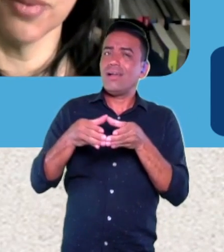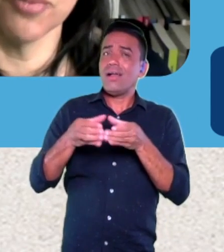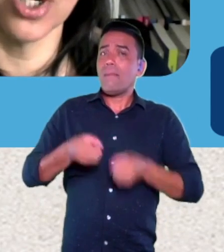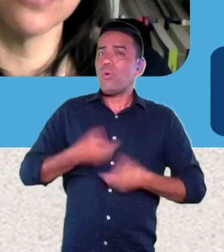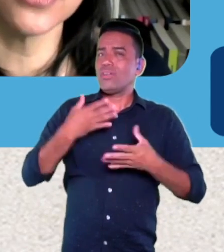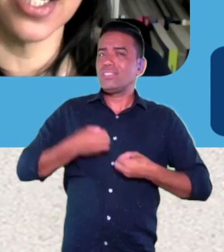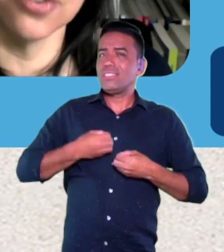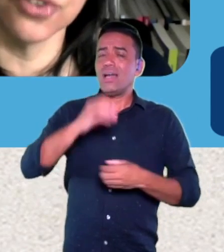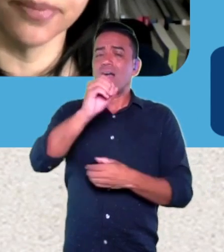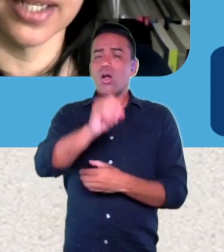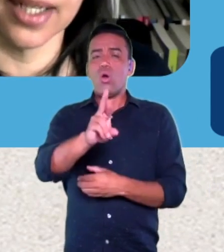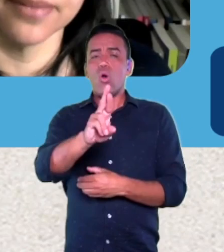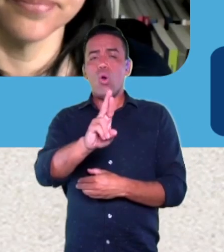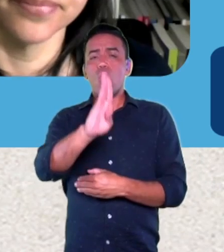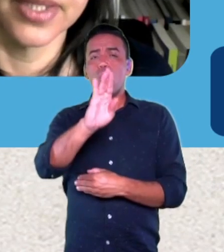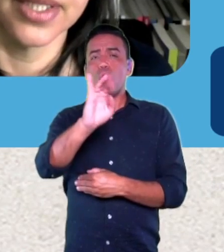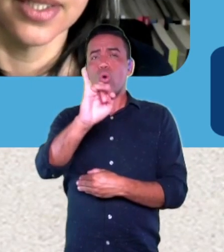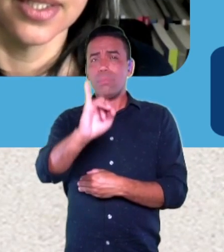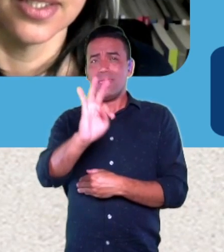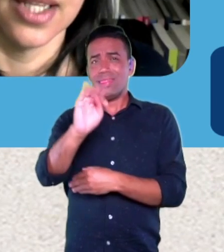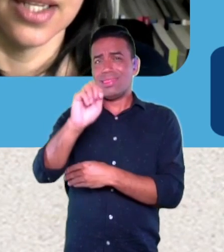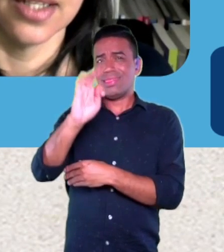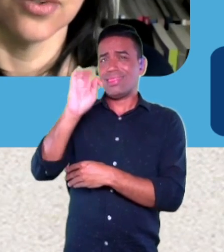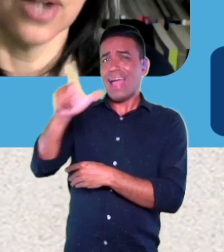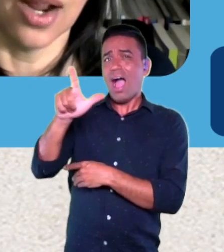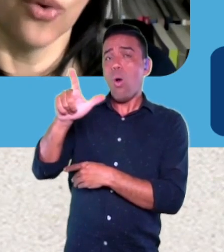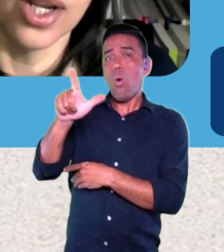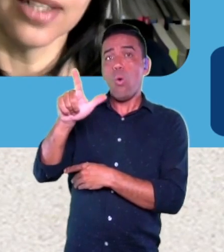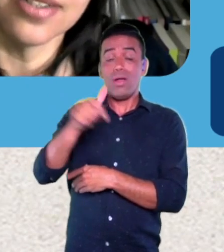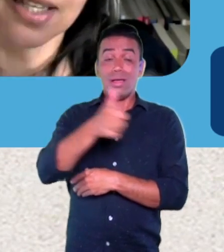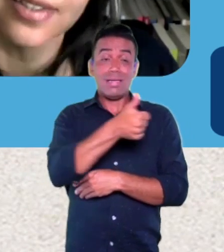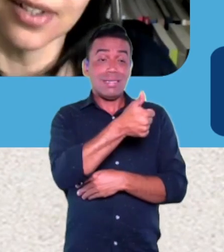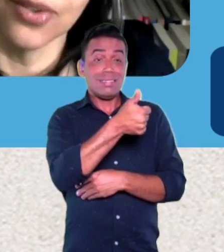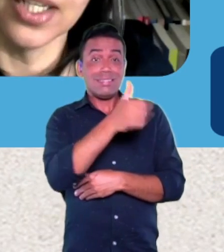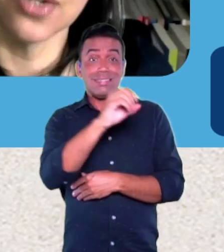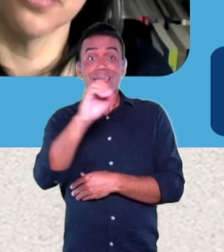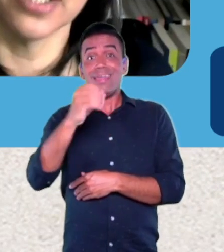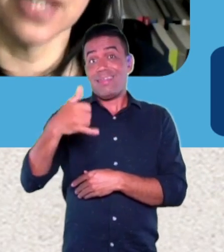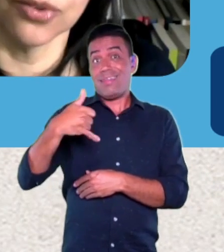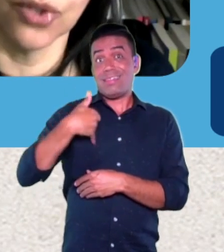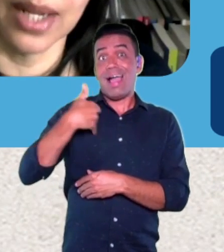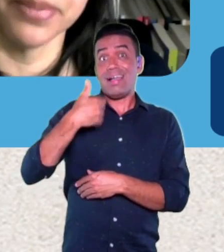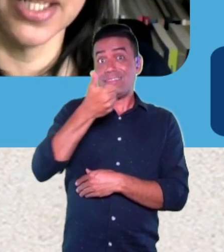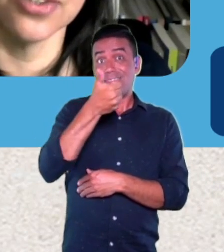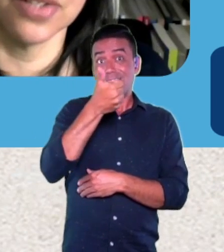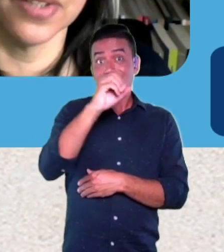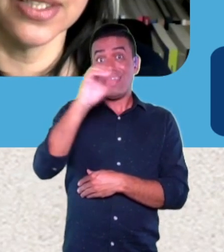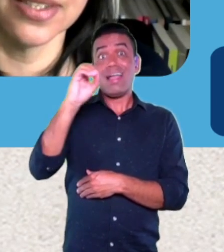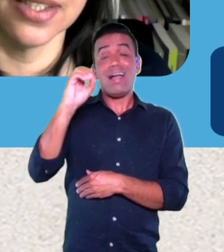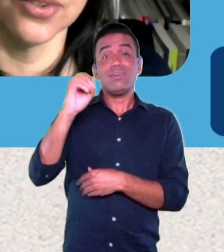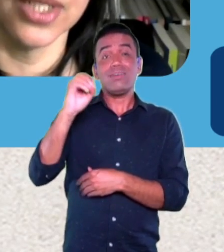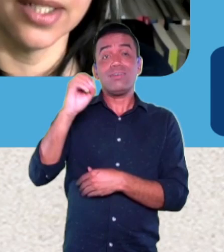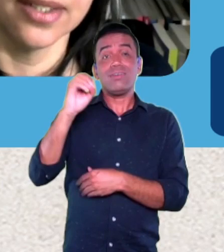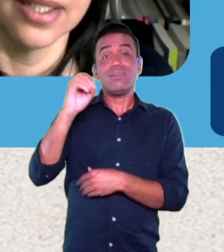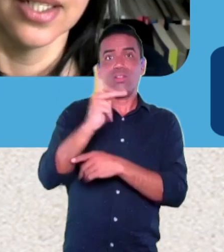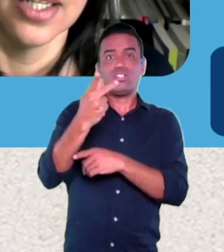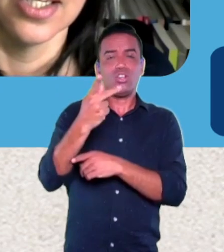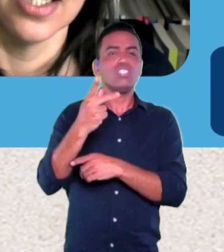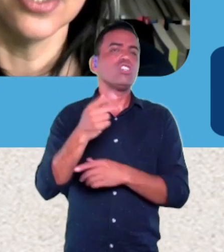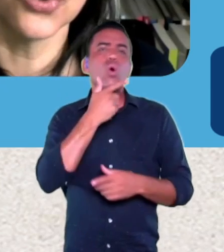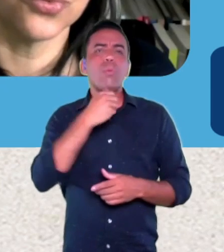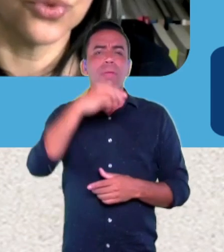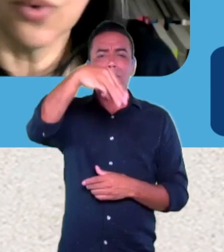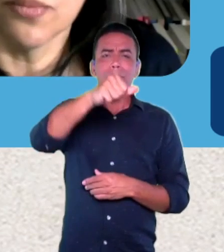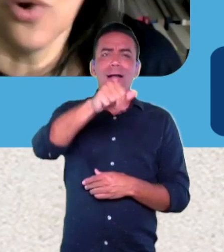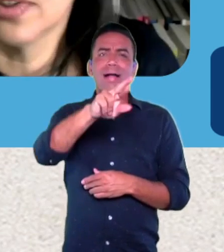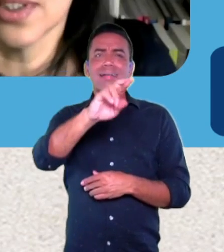Orbital, que comemorava os 100 anos de BH. Né? Era a organização, ele era do Marcelo Dolabella, já falecido, né?